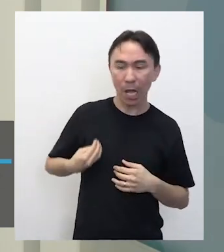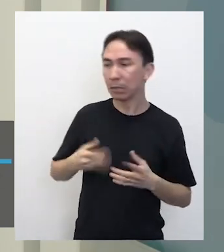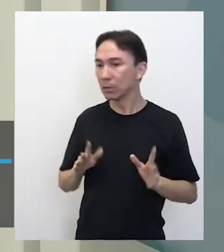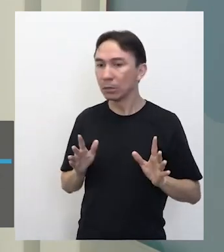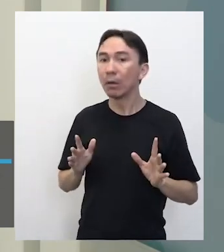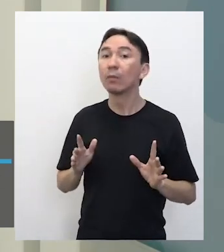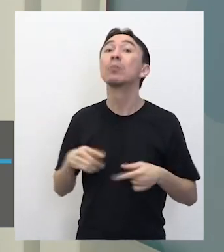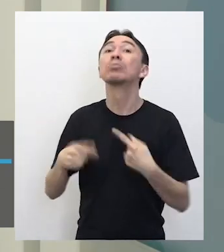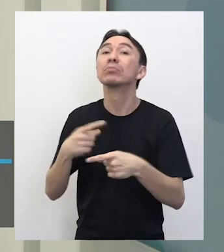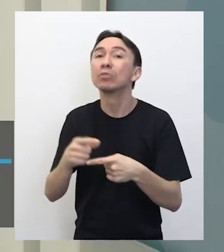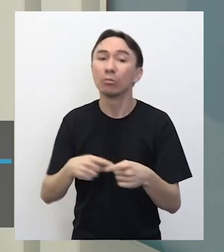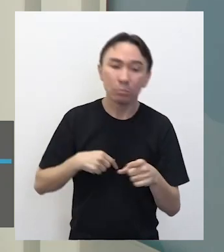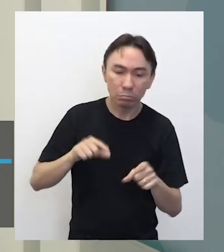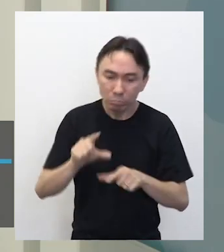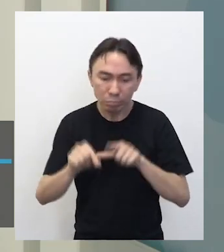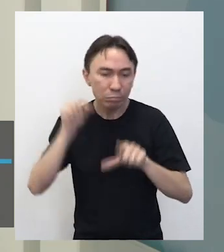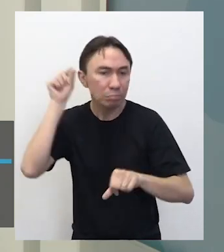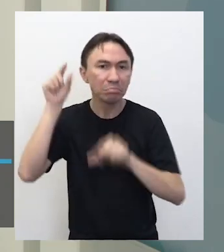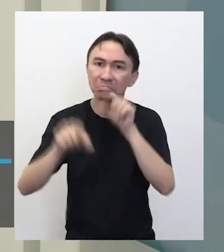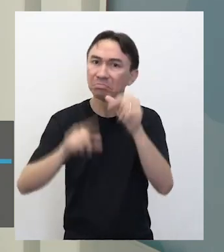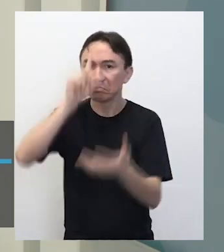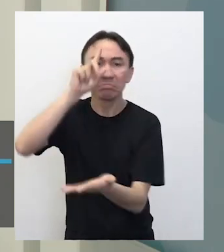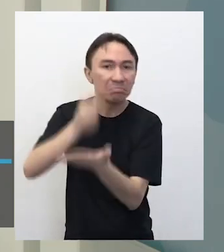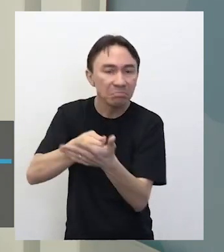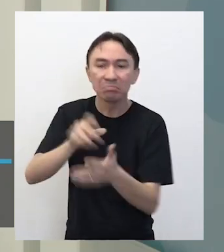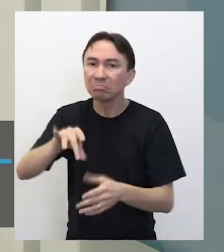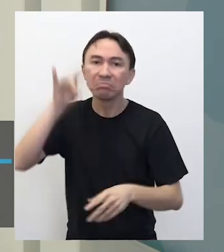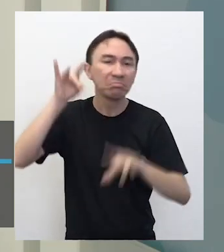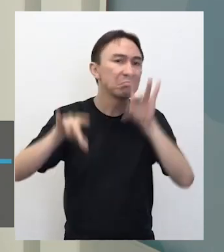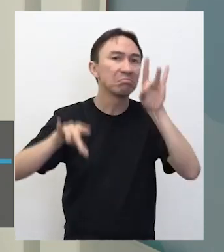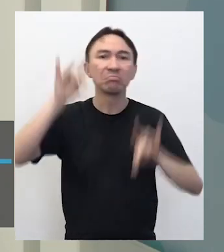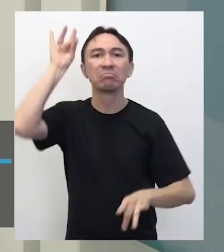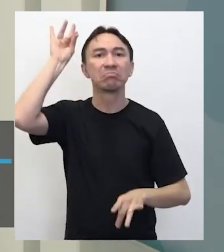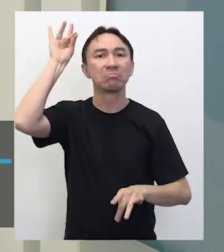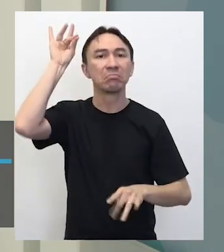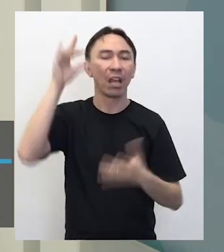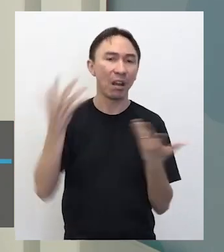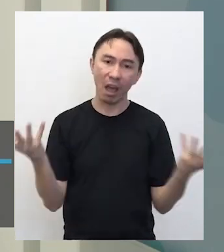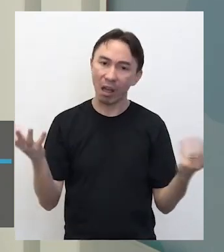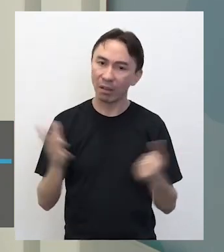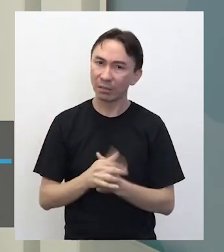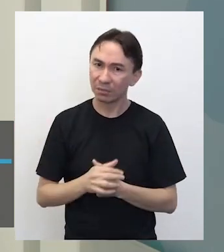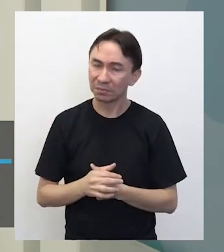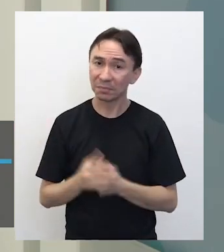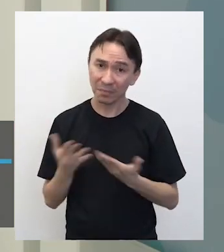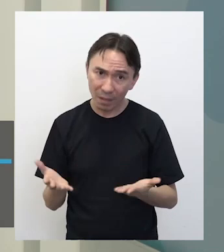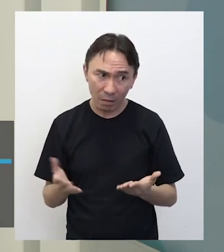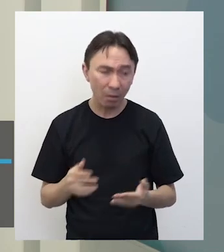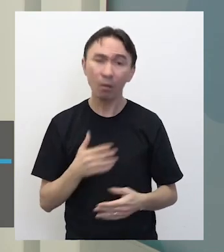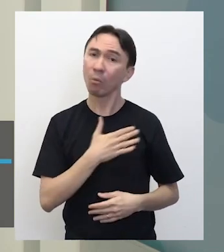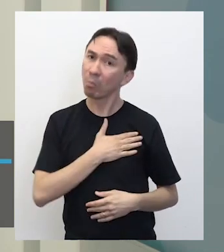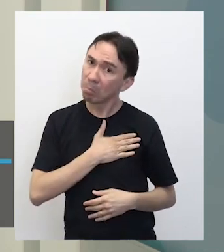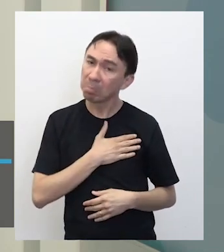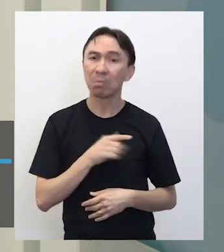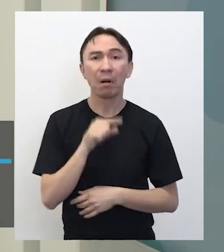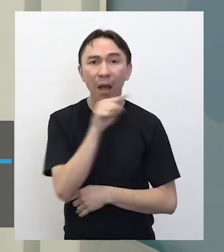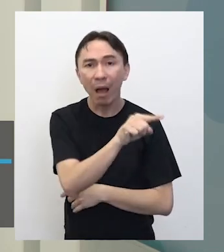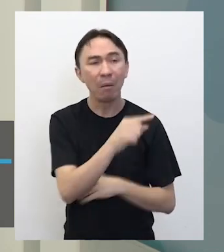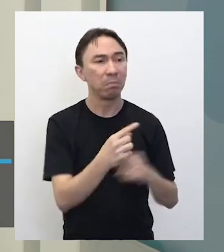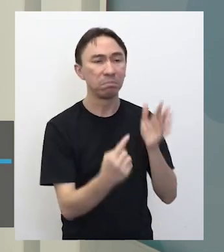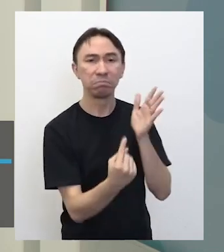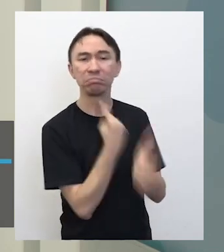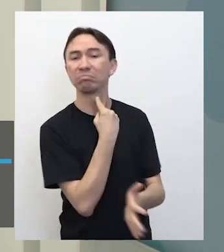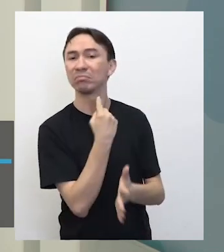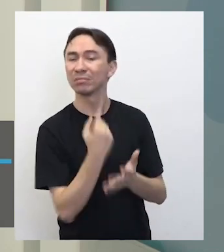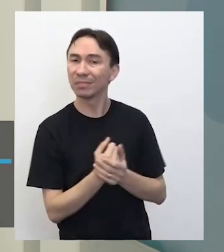né? Então, o tempo inteiro eu estou escolhendo. E eu acho que vocês, eu amei a pergunta, né? Porque tem a ver com